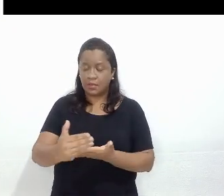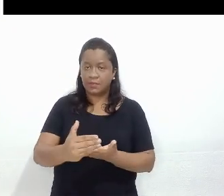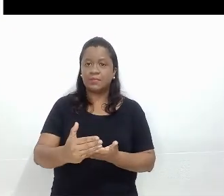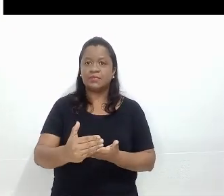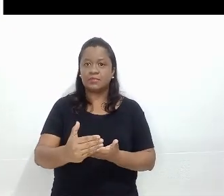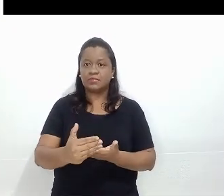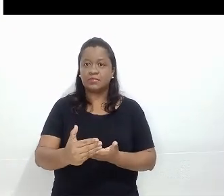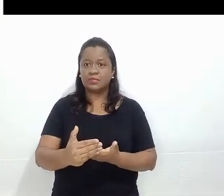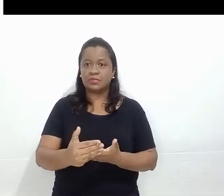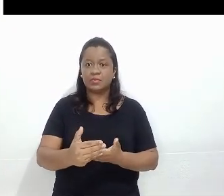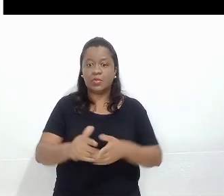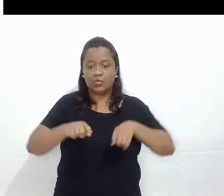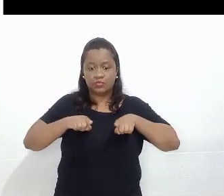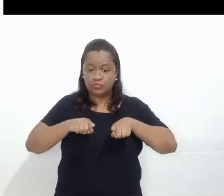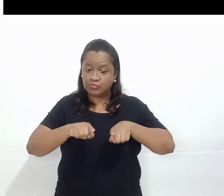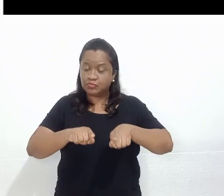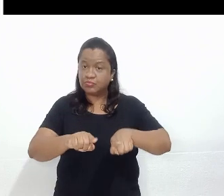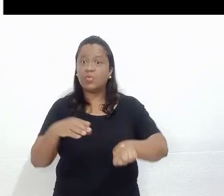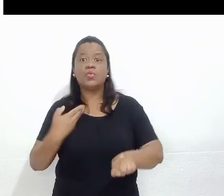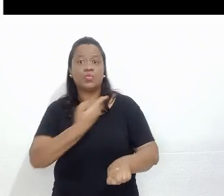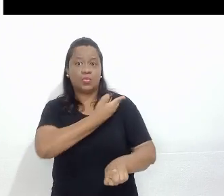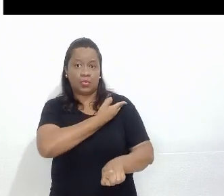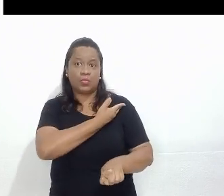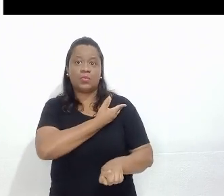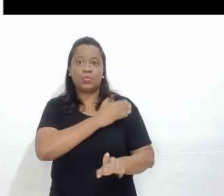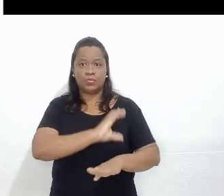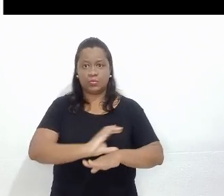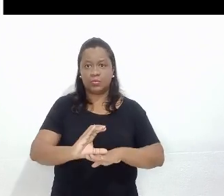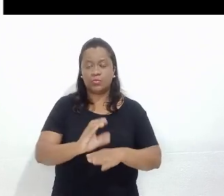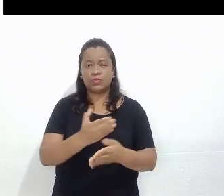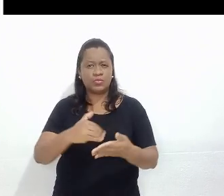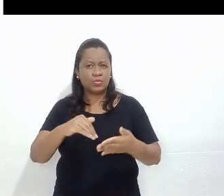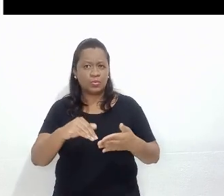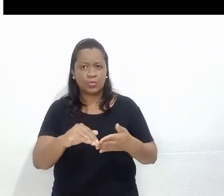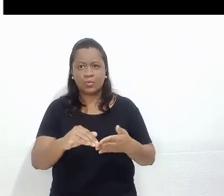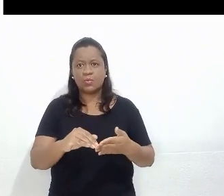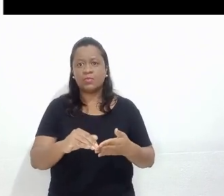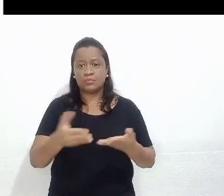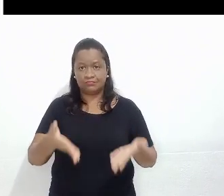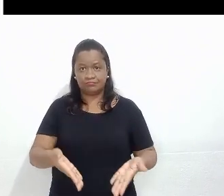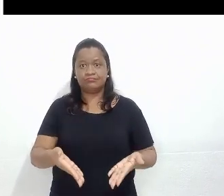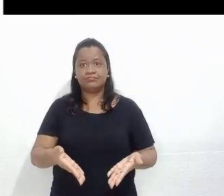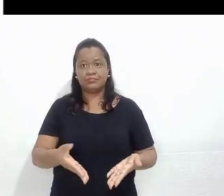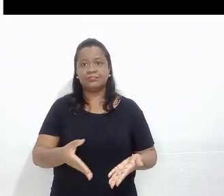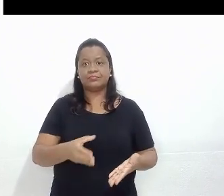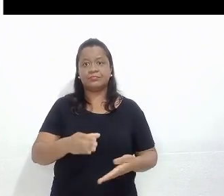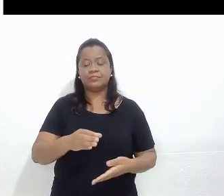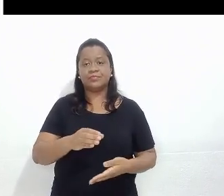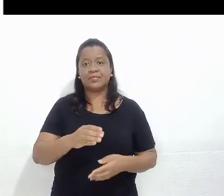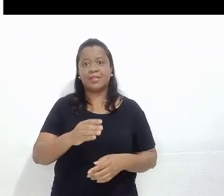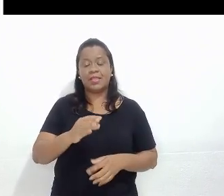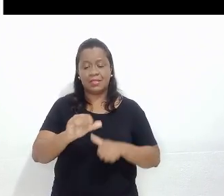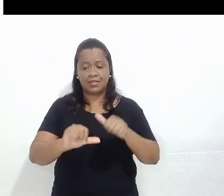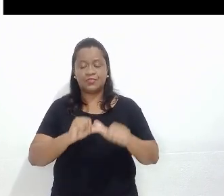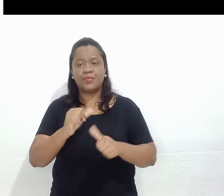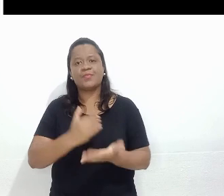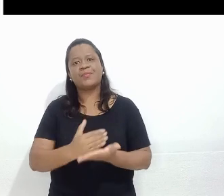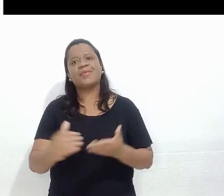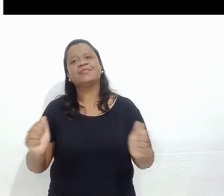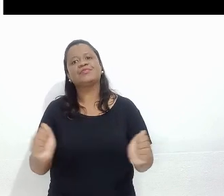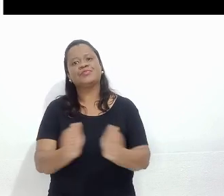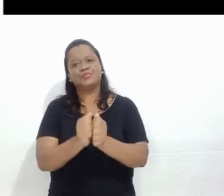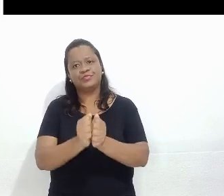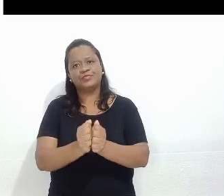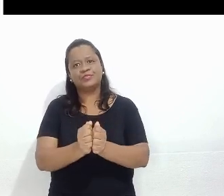acompanhando o nosso curso, tá? Todos os cursos da Transform começam juntos. Tá? Então, todos começaram junto com o nosso no